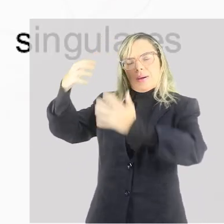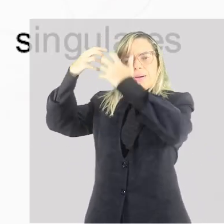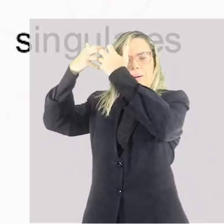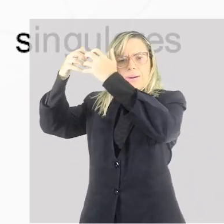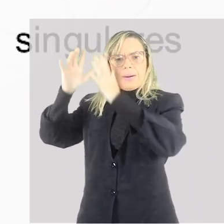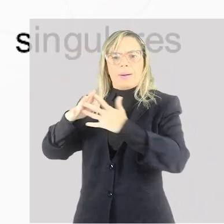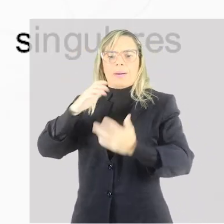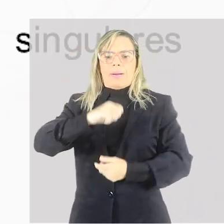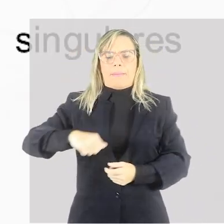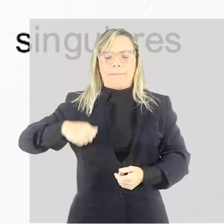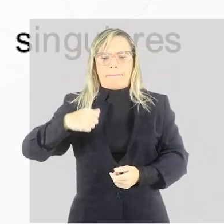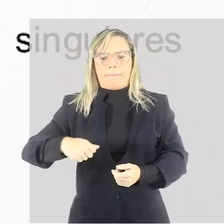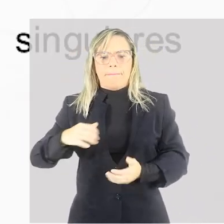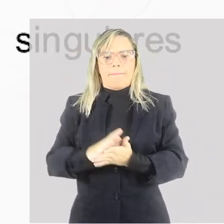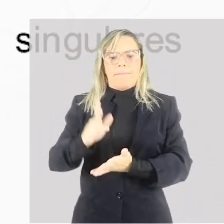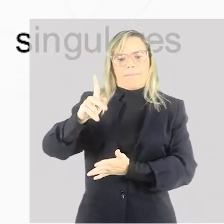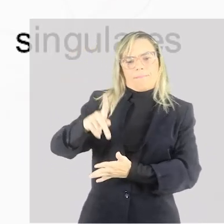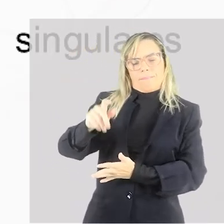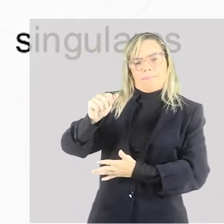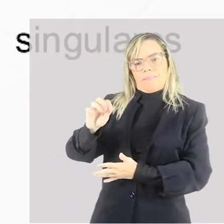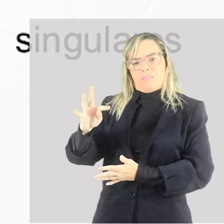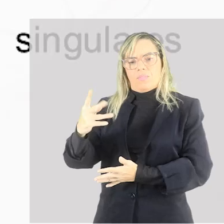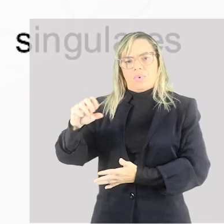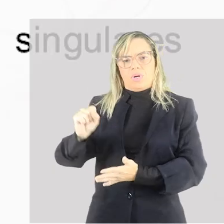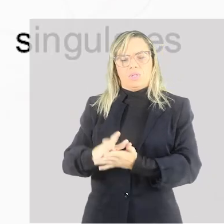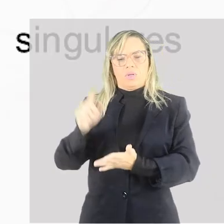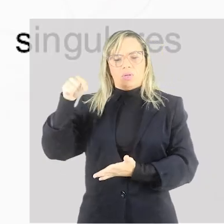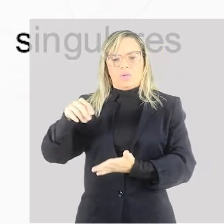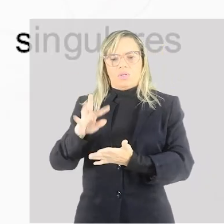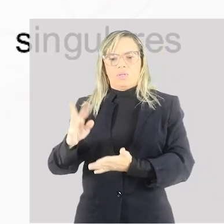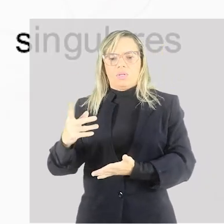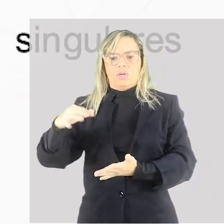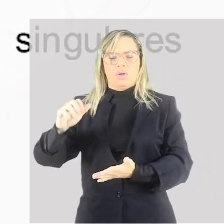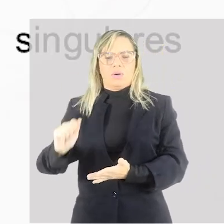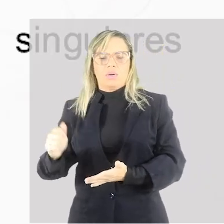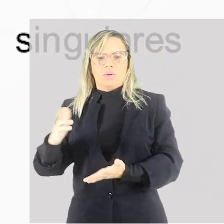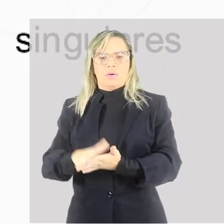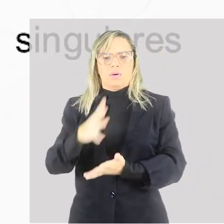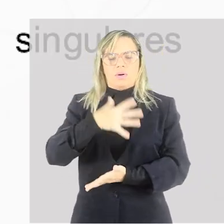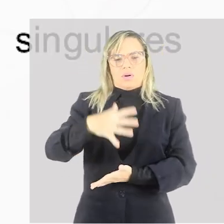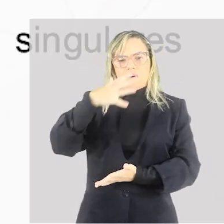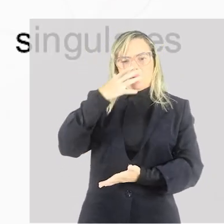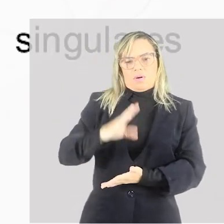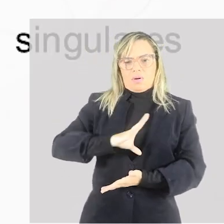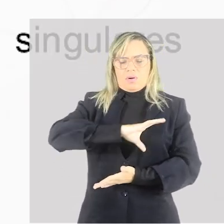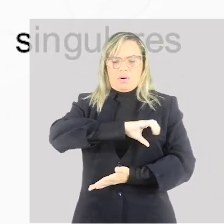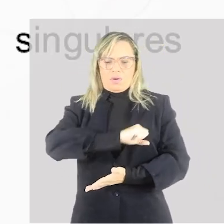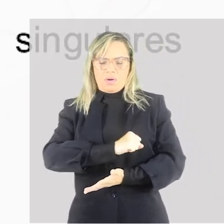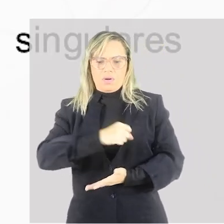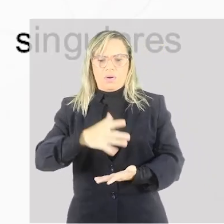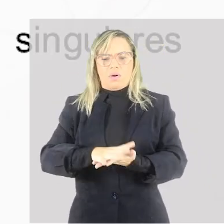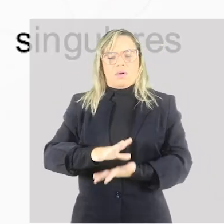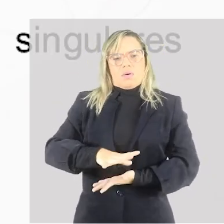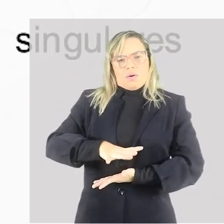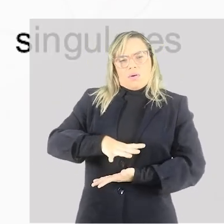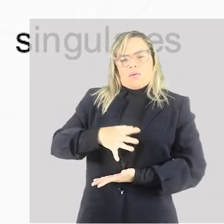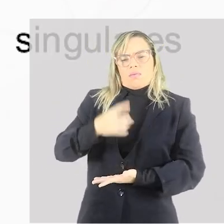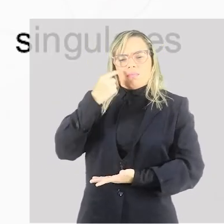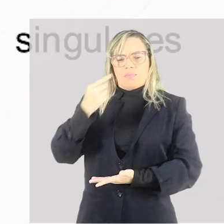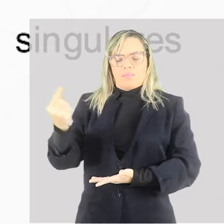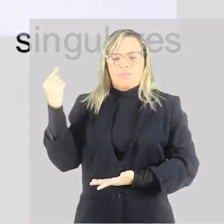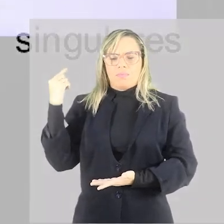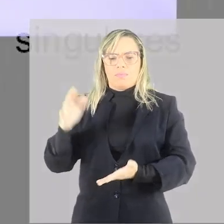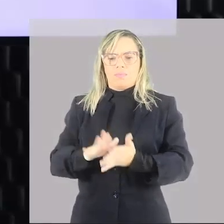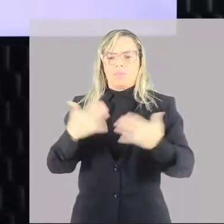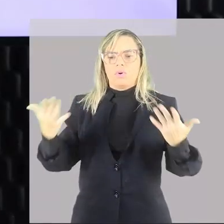da atitude do patos, espanto, admiração, paixão ou do talma. Sobre o conceito de